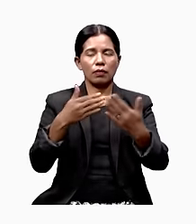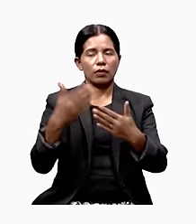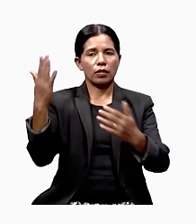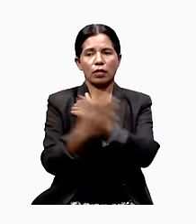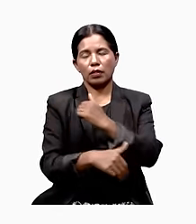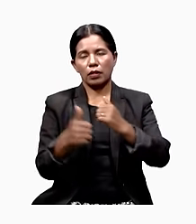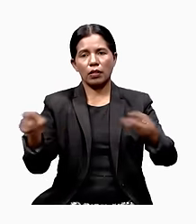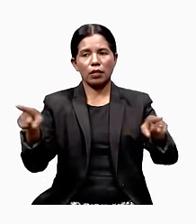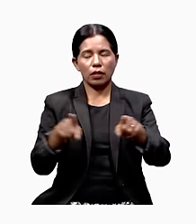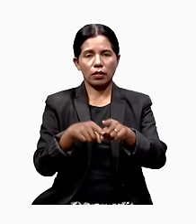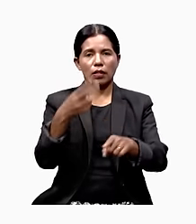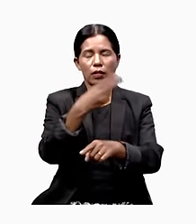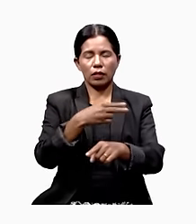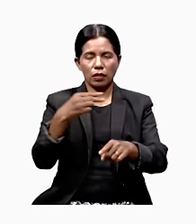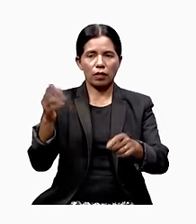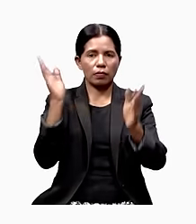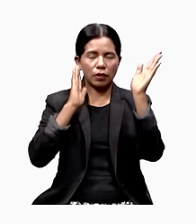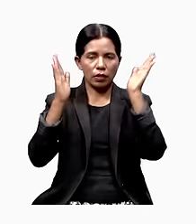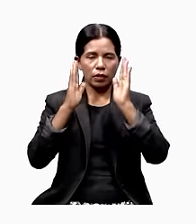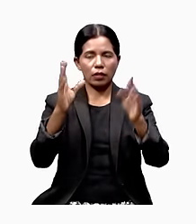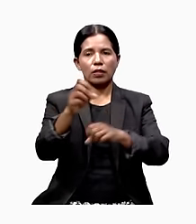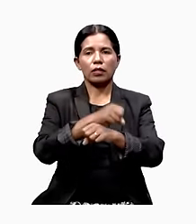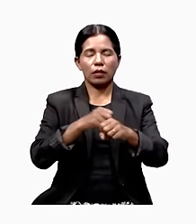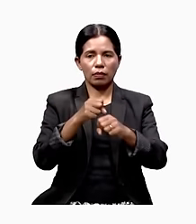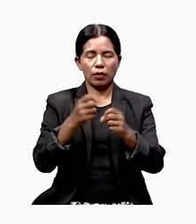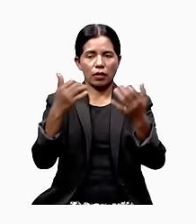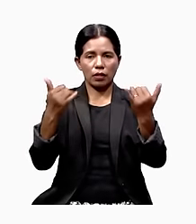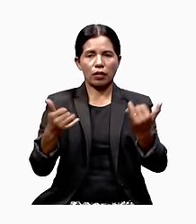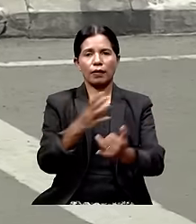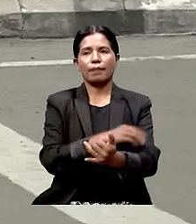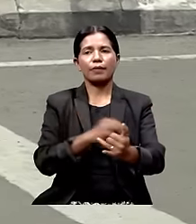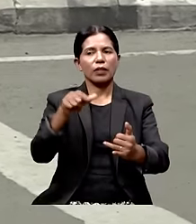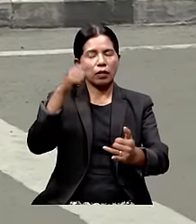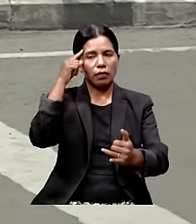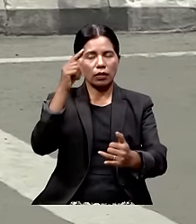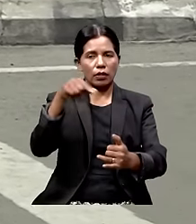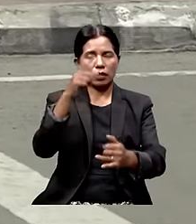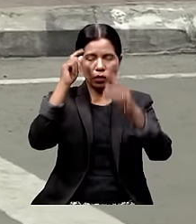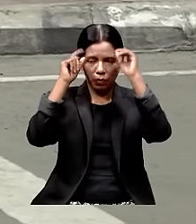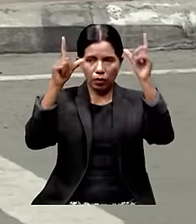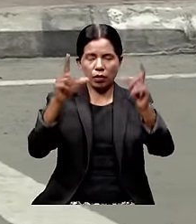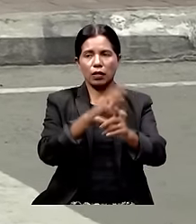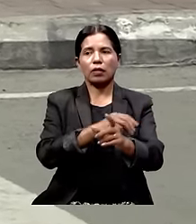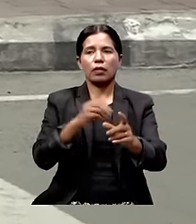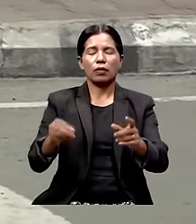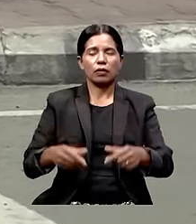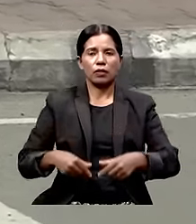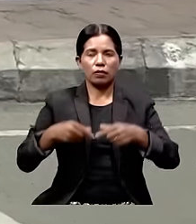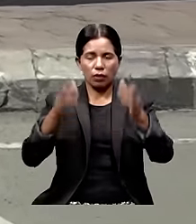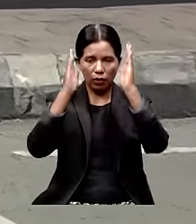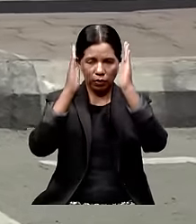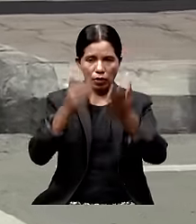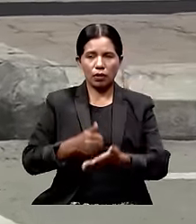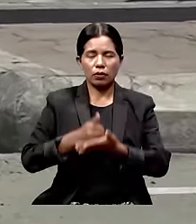railior a nessa na Indonésia Malásia no Singapura ne bem durante ne governo Timor Leste contrata pode fo atendimento